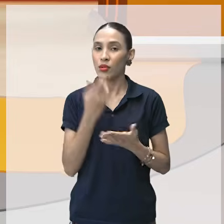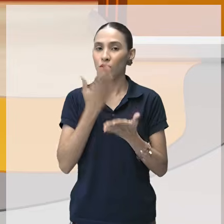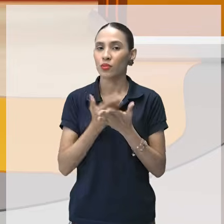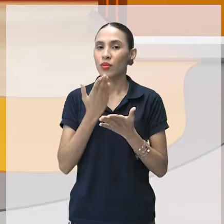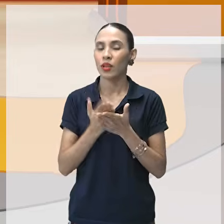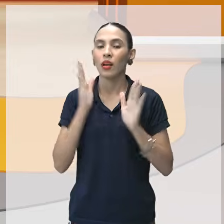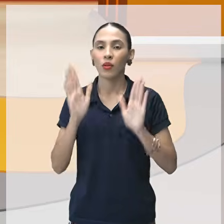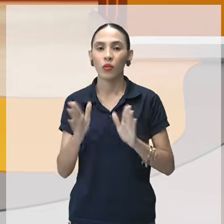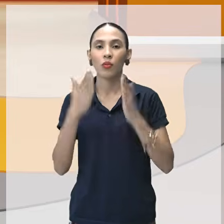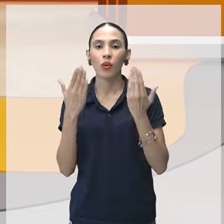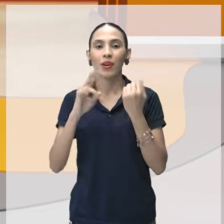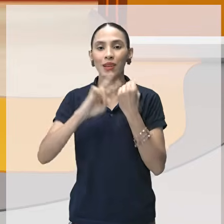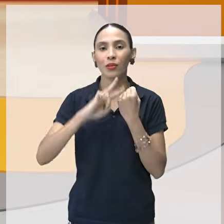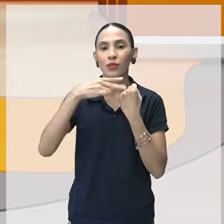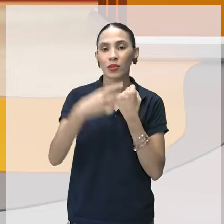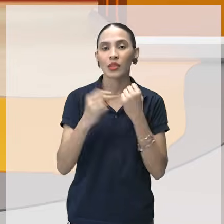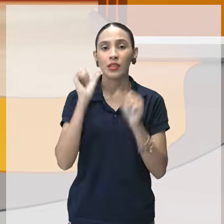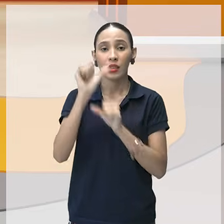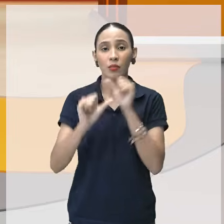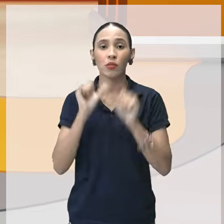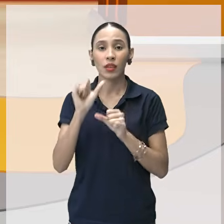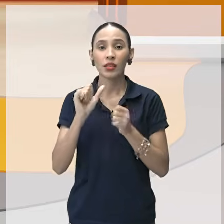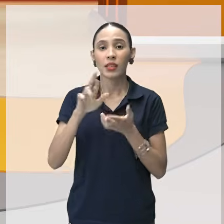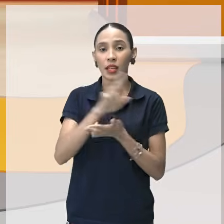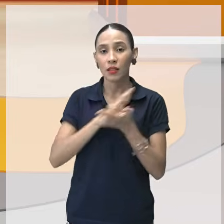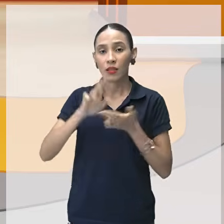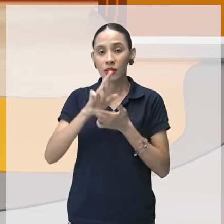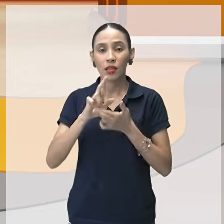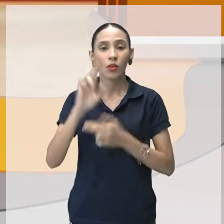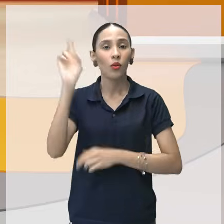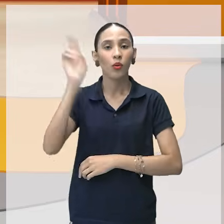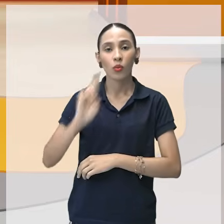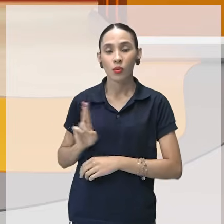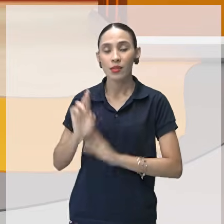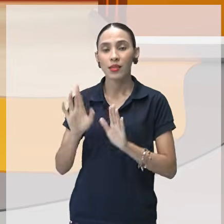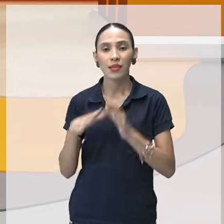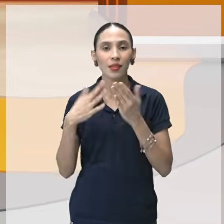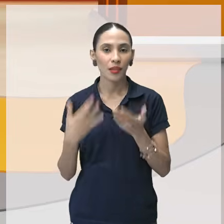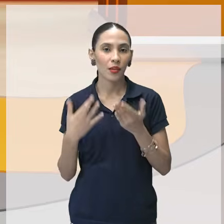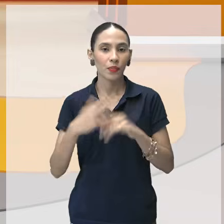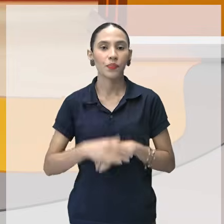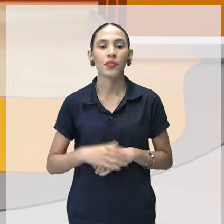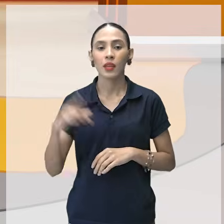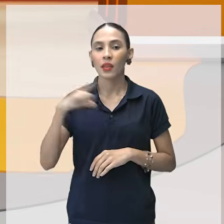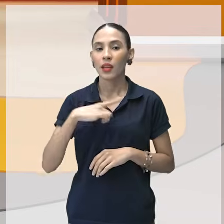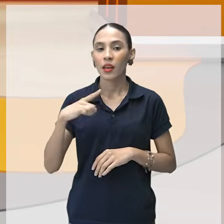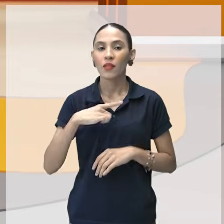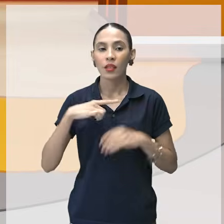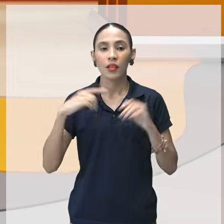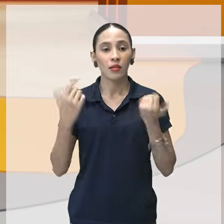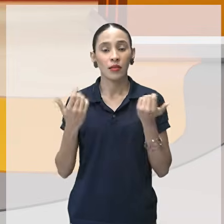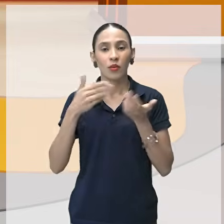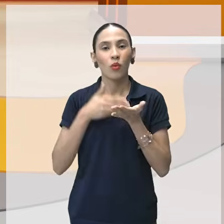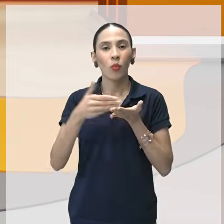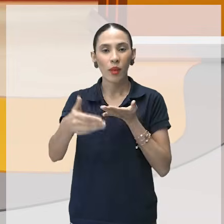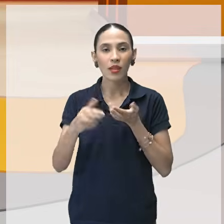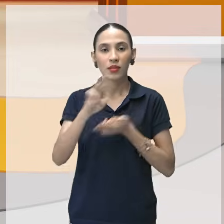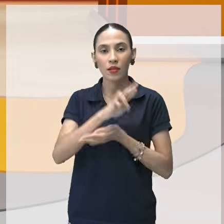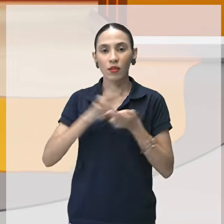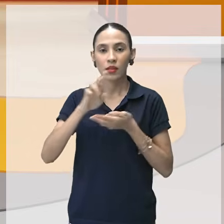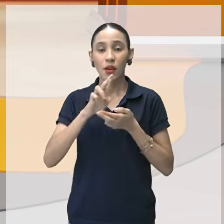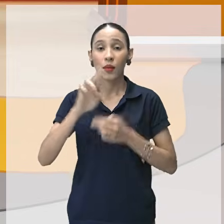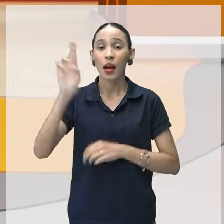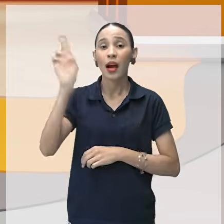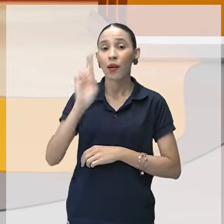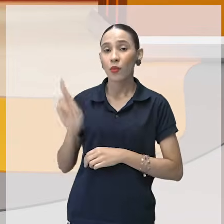foram os impactos desta revolução, da Revolução Russa. Então, quando houve a eclosão da Revolução, a